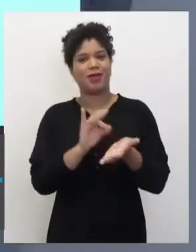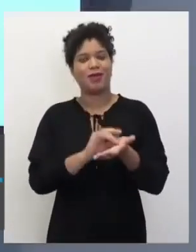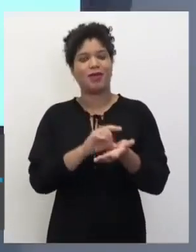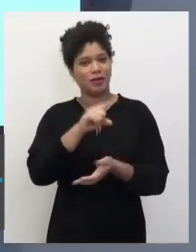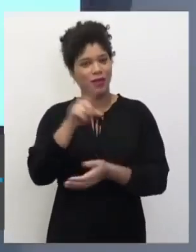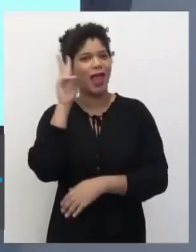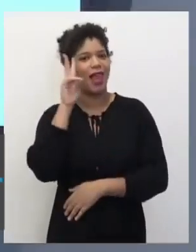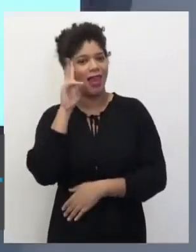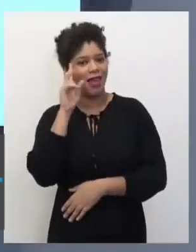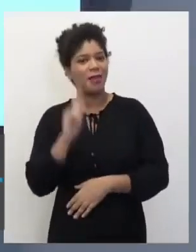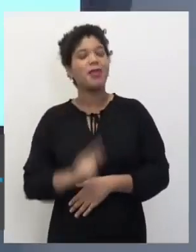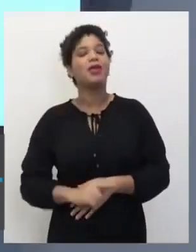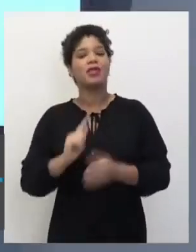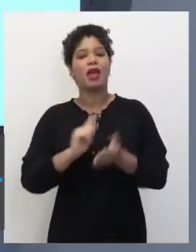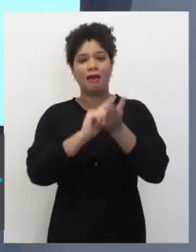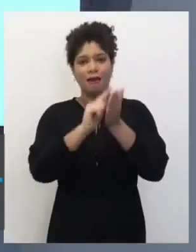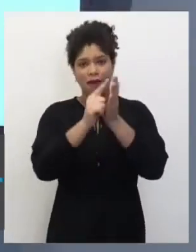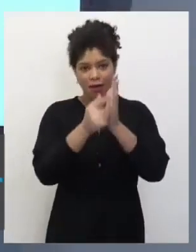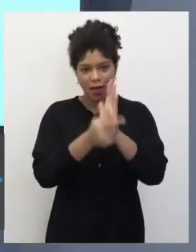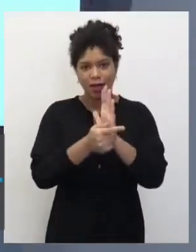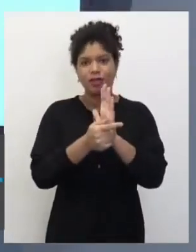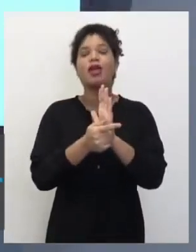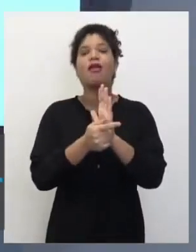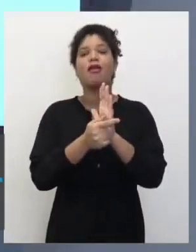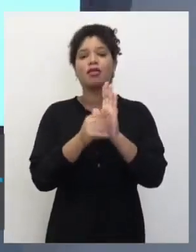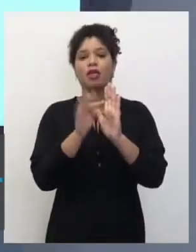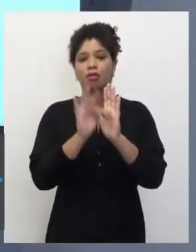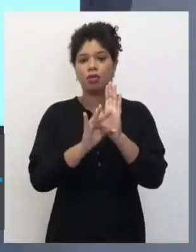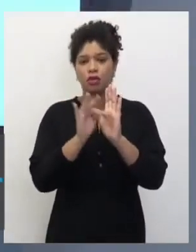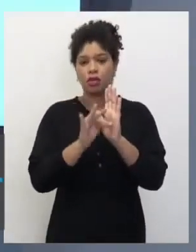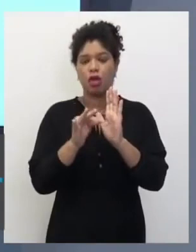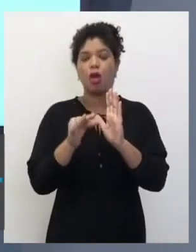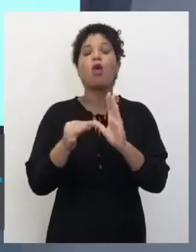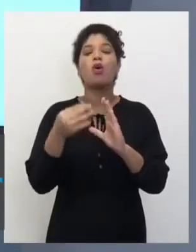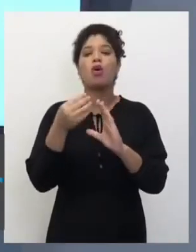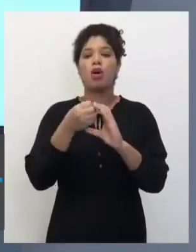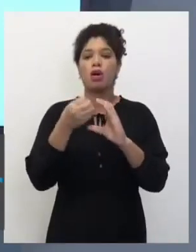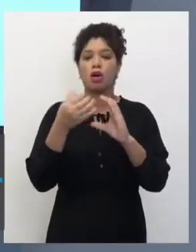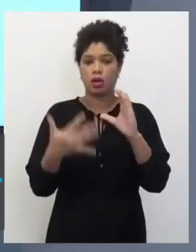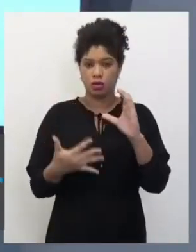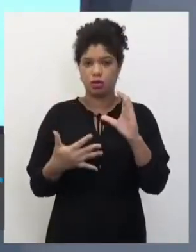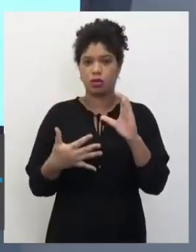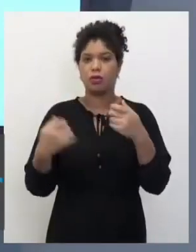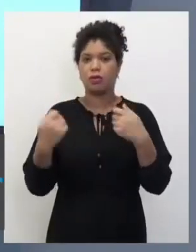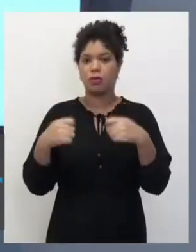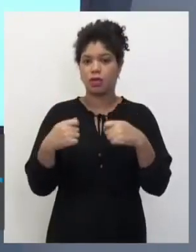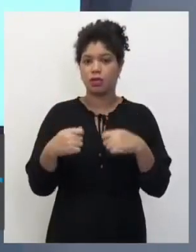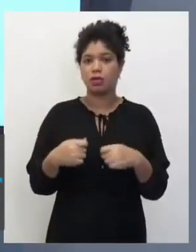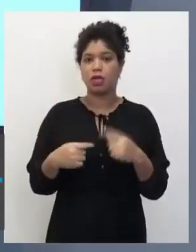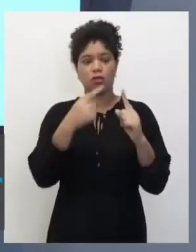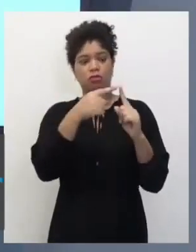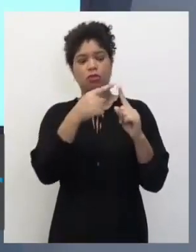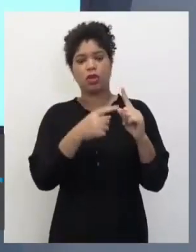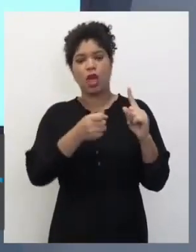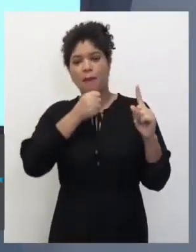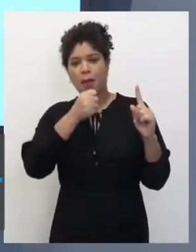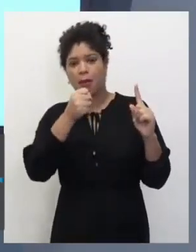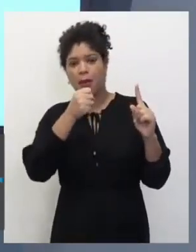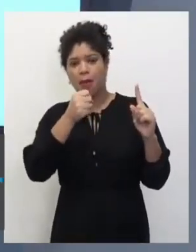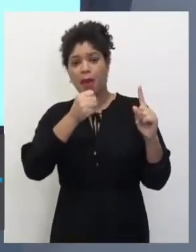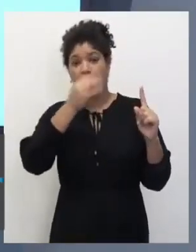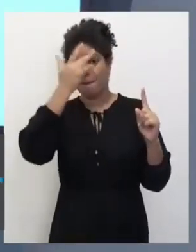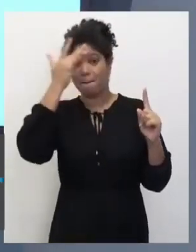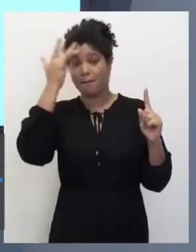as características principais. Primeiro tem que ter o entrevistador, a pessoa que vai fazer as perguntas, e alguém que precisa responder